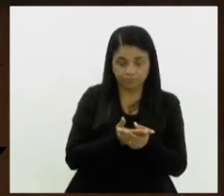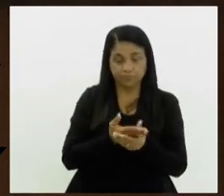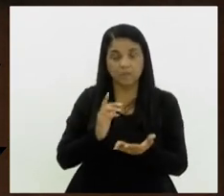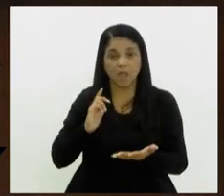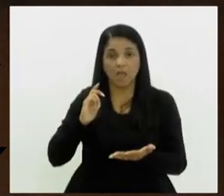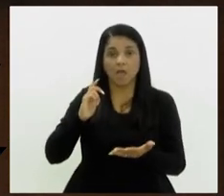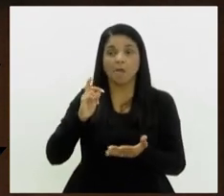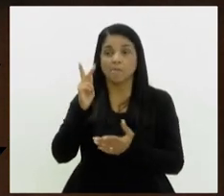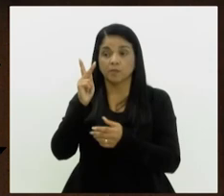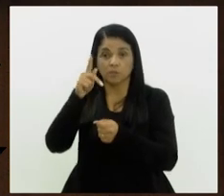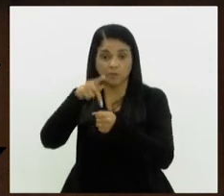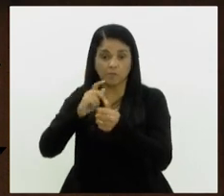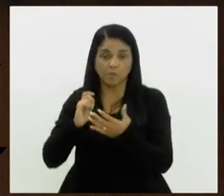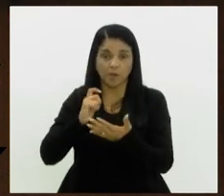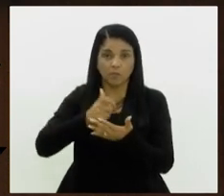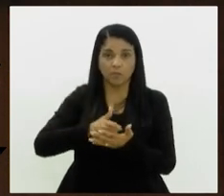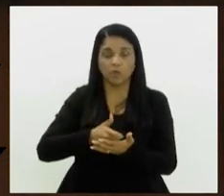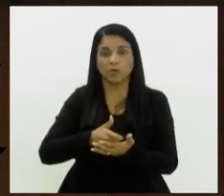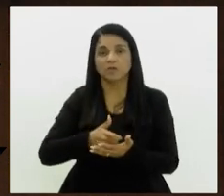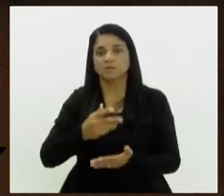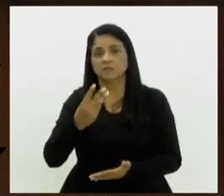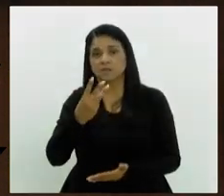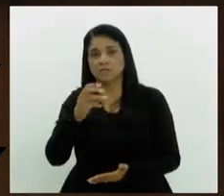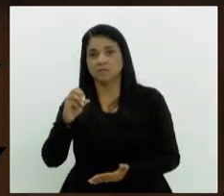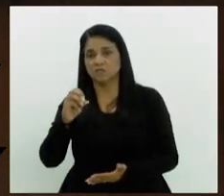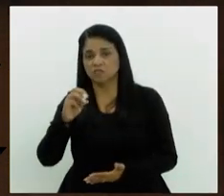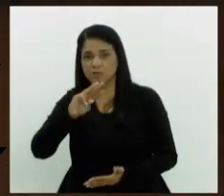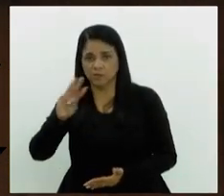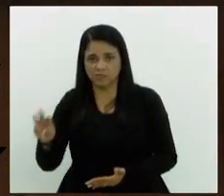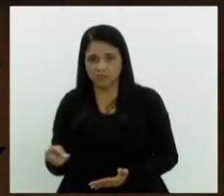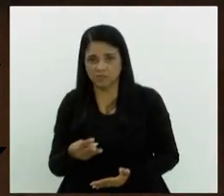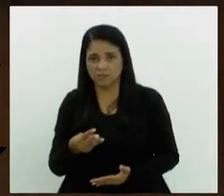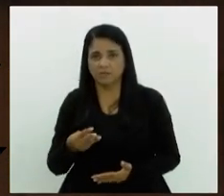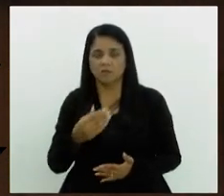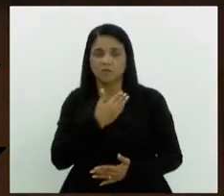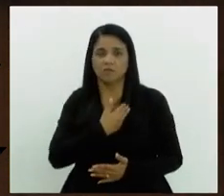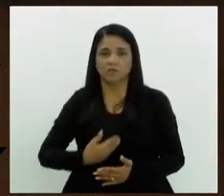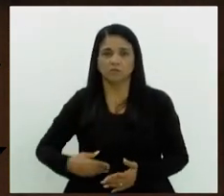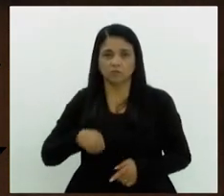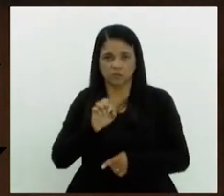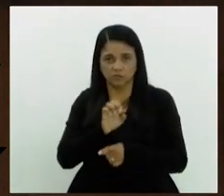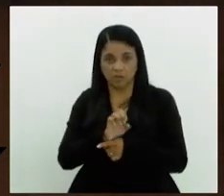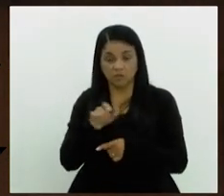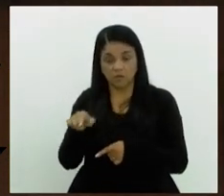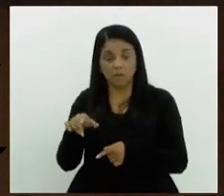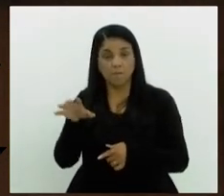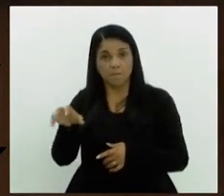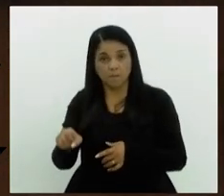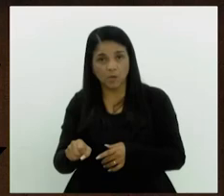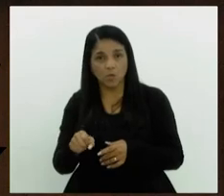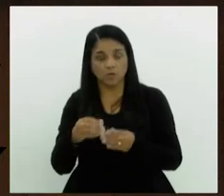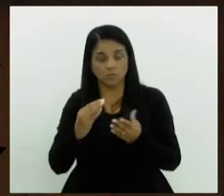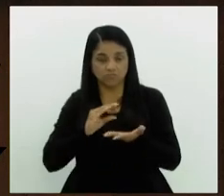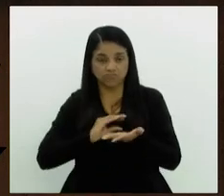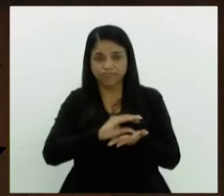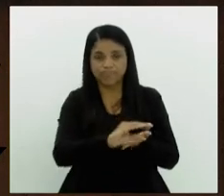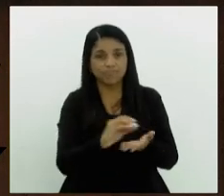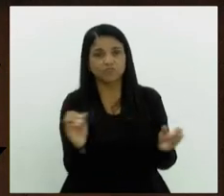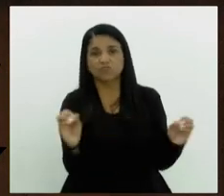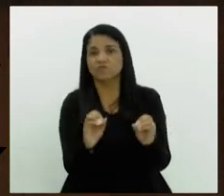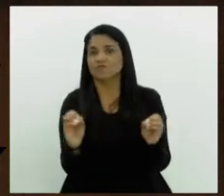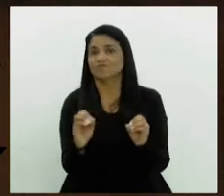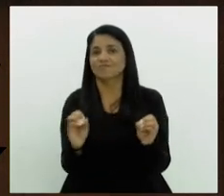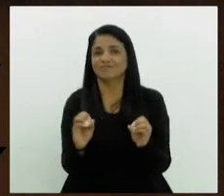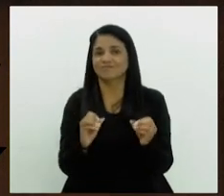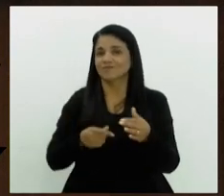reais ao governo do Estado. E o governo do Estado pegou essa compensação e não investiu